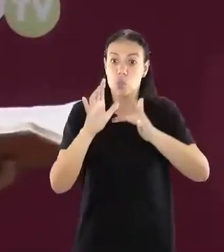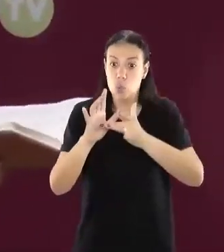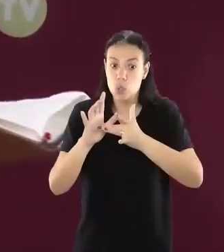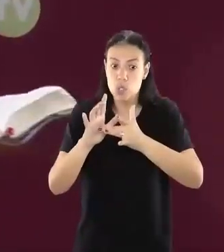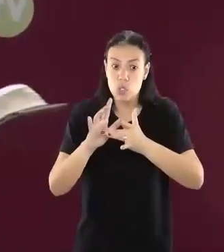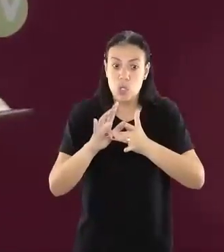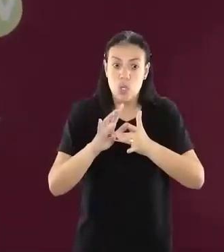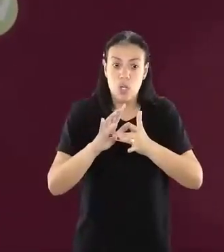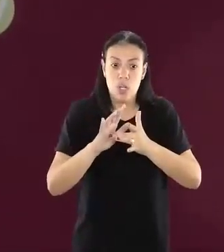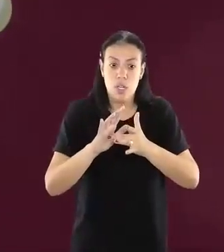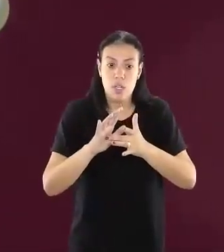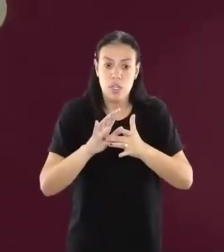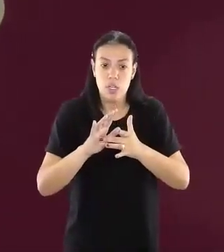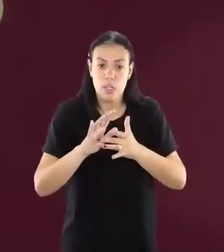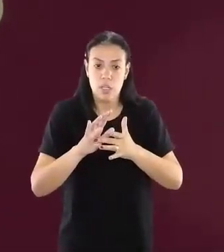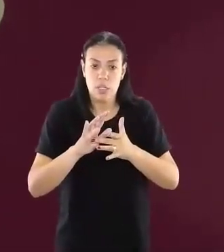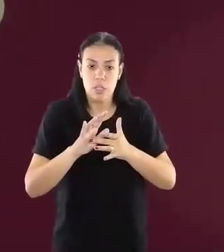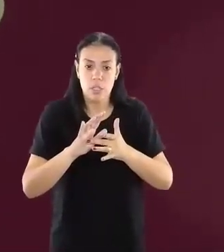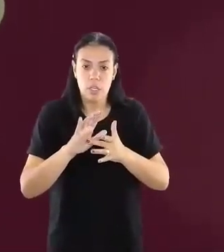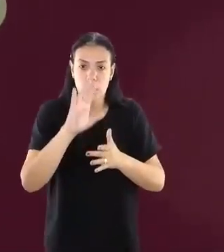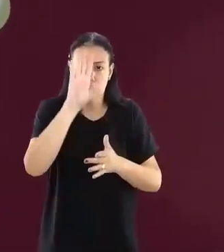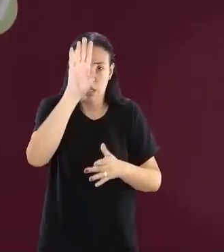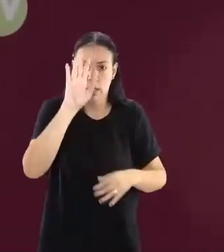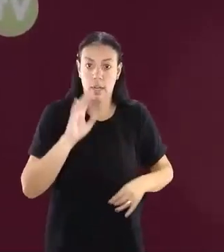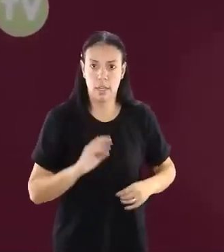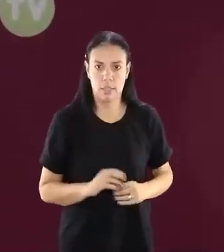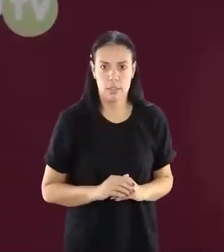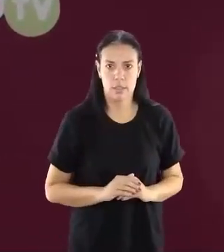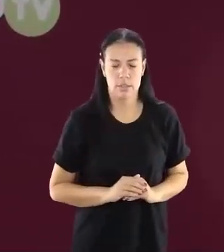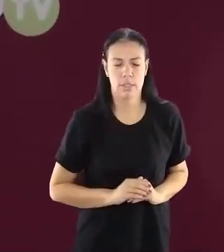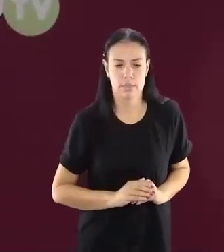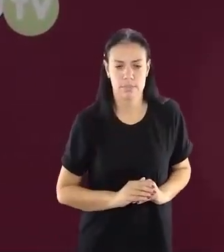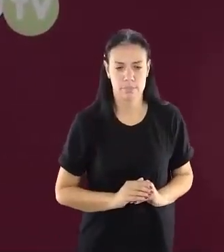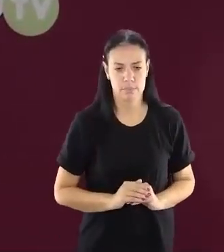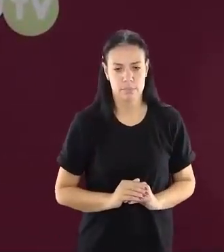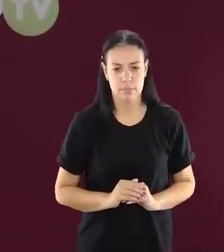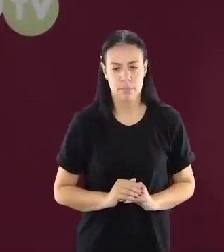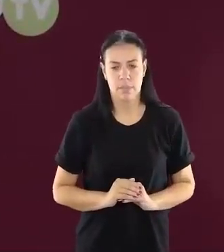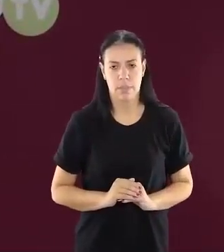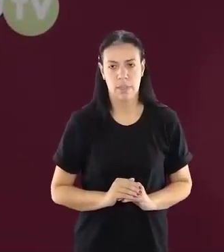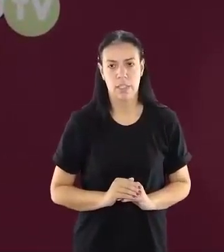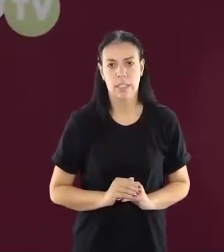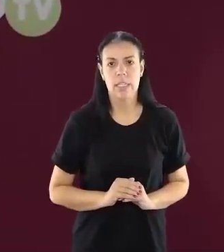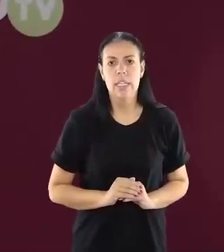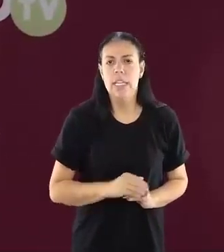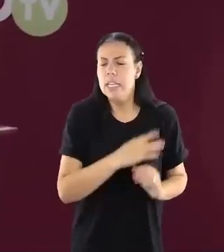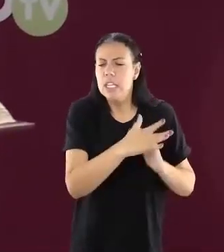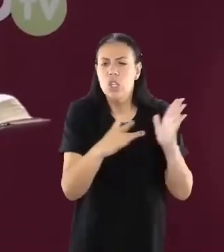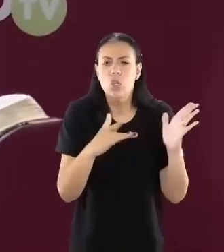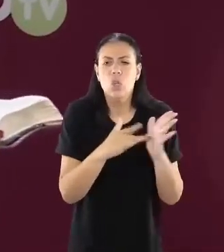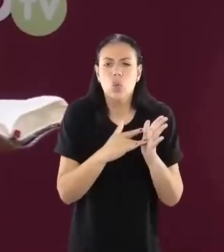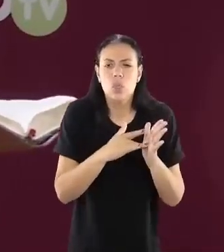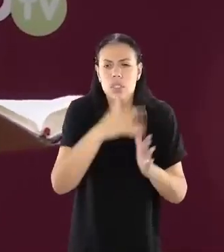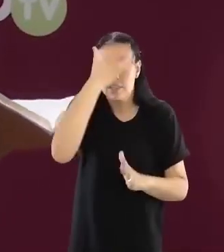É tão curioso, que aqueles que mais conheciam, fossem tomados